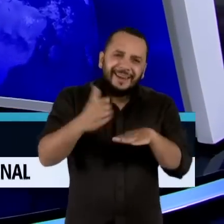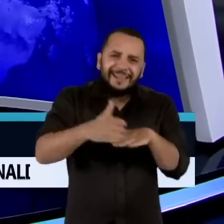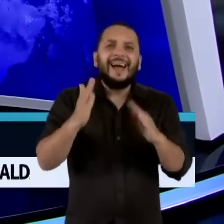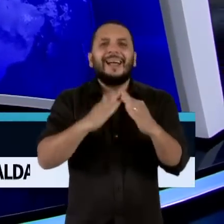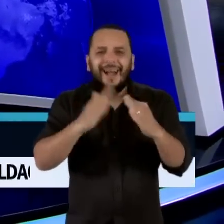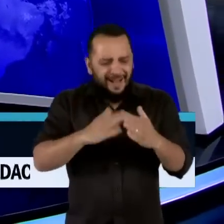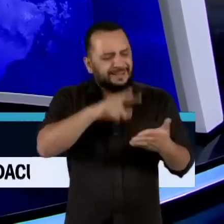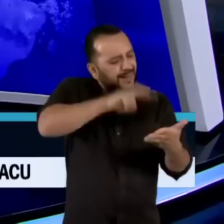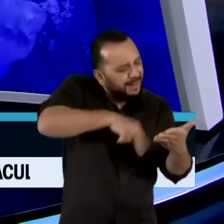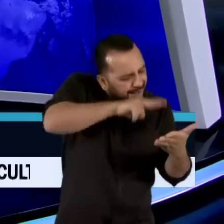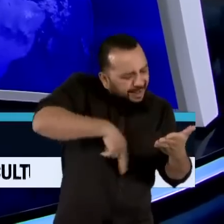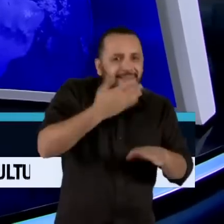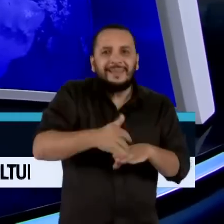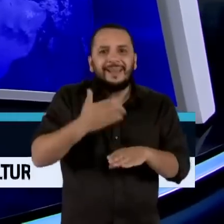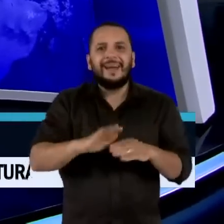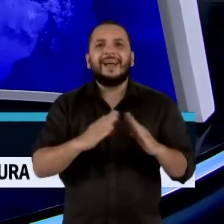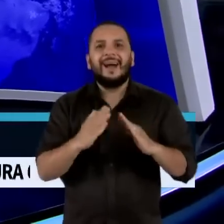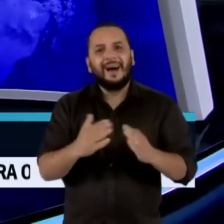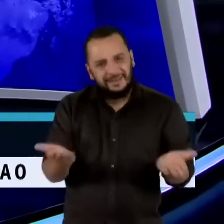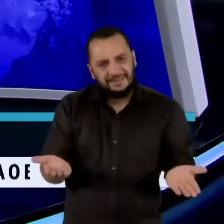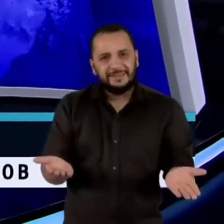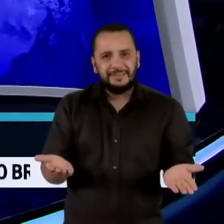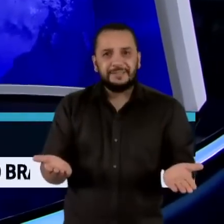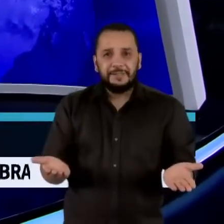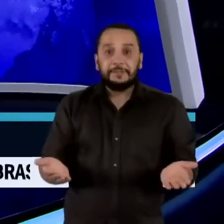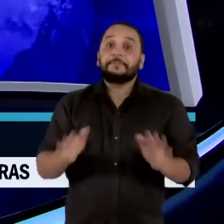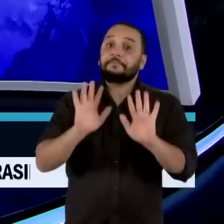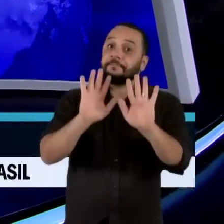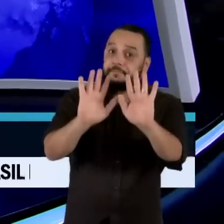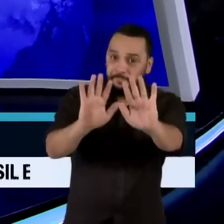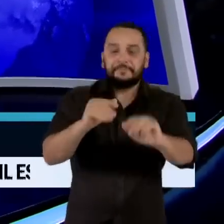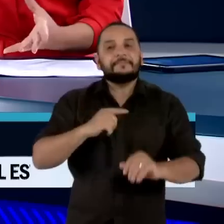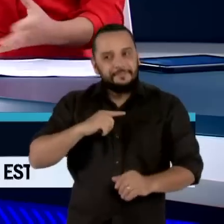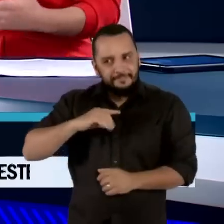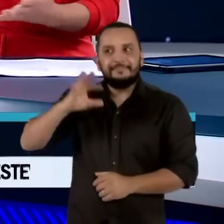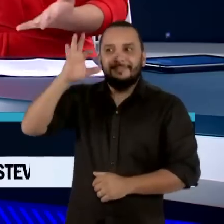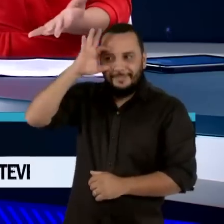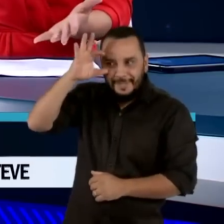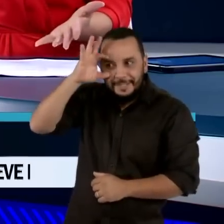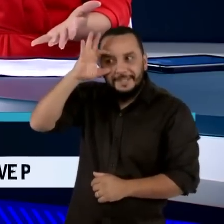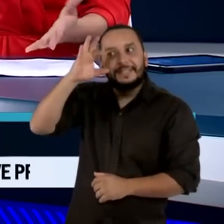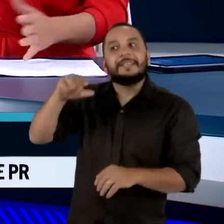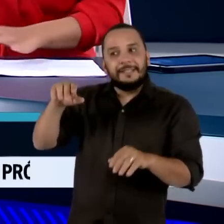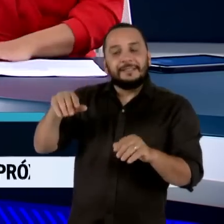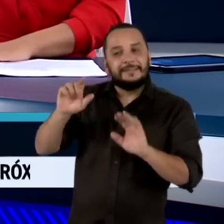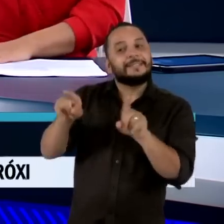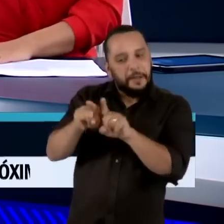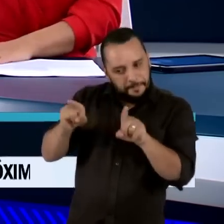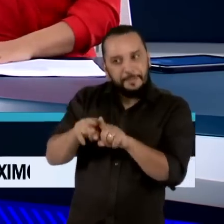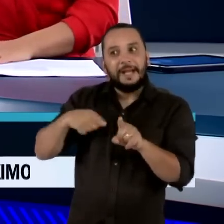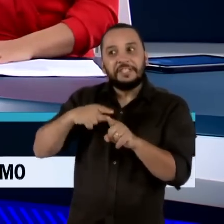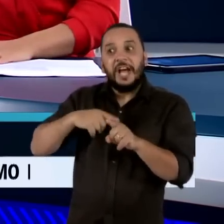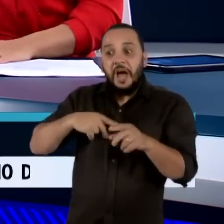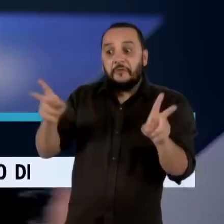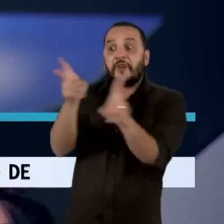casa, dá para, né, ter alguém. Mas não vamos esquecer a ex-presidente Dilma Rousseff também estocando o vento, que também foi vergonhoso. Não. Então,